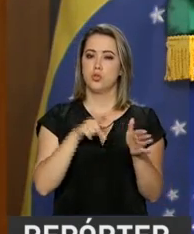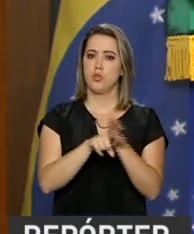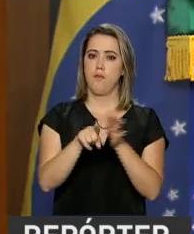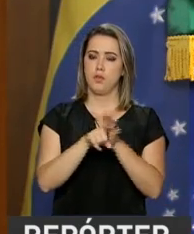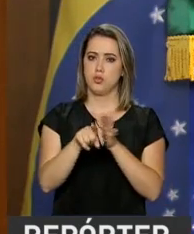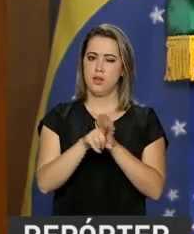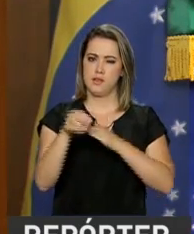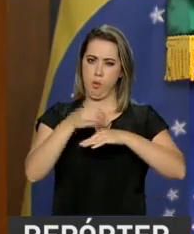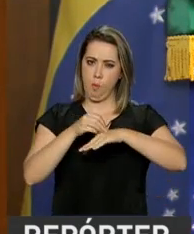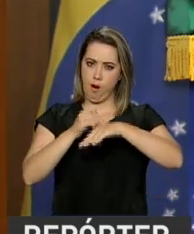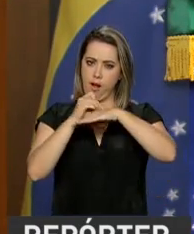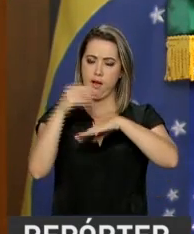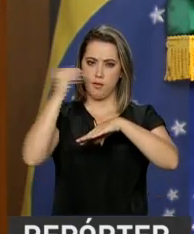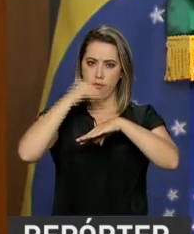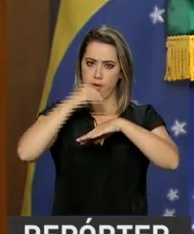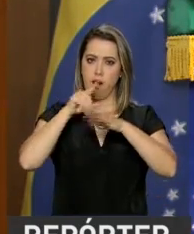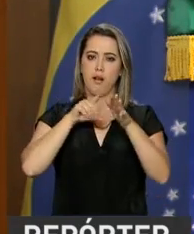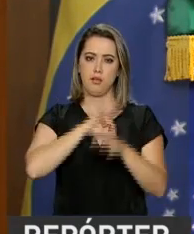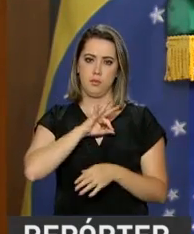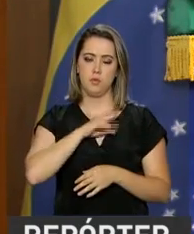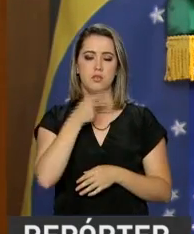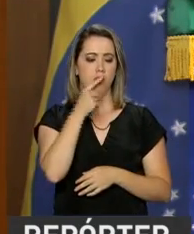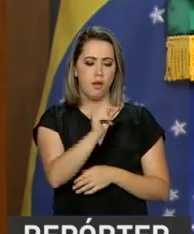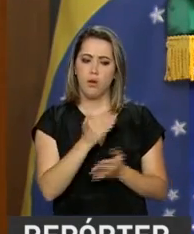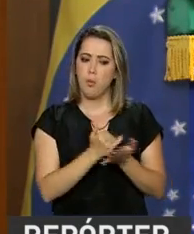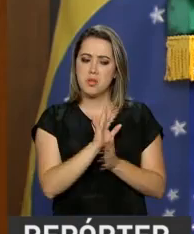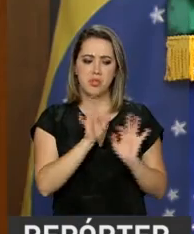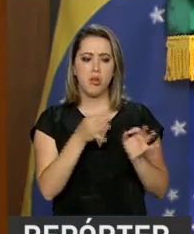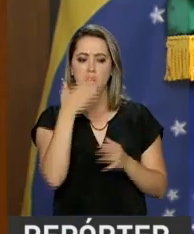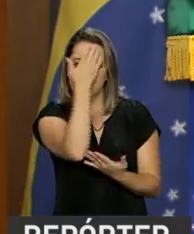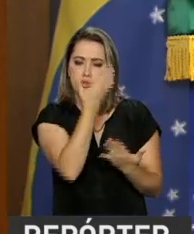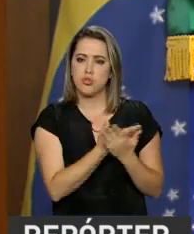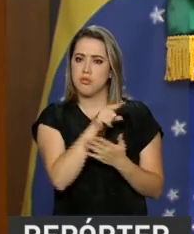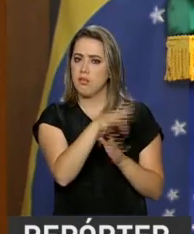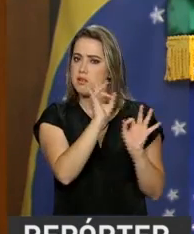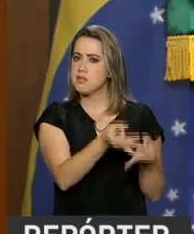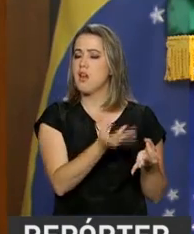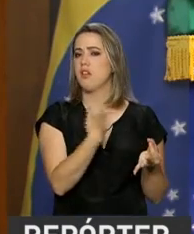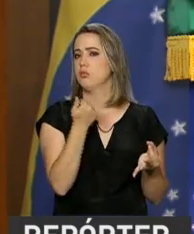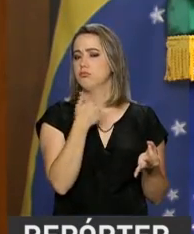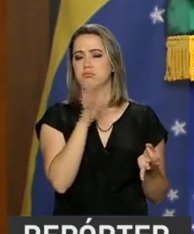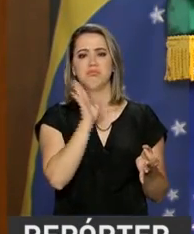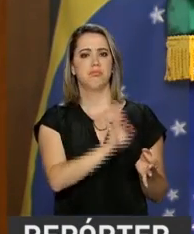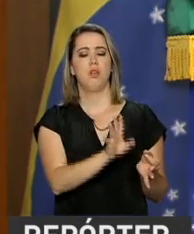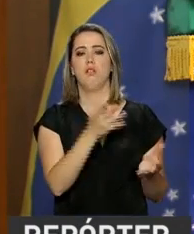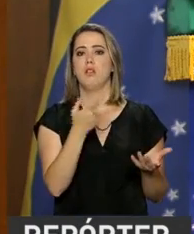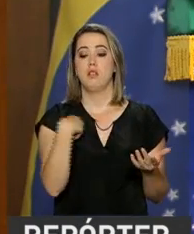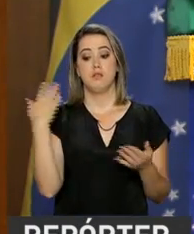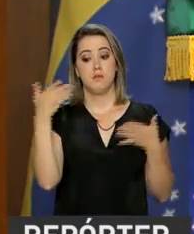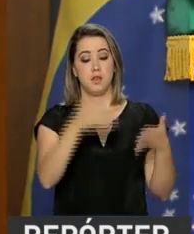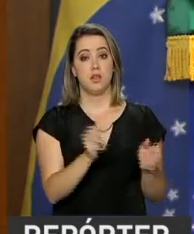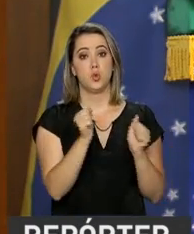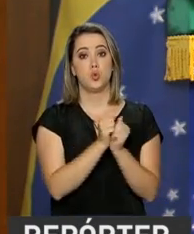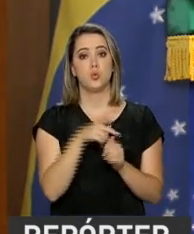Primeiro Momento reafirmaram a confiança no sistema de inspeção Federal brasileiro até porque eles tiveram aqui em auditoria